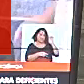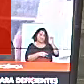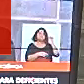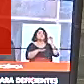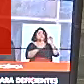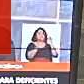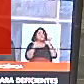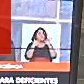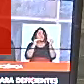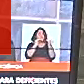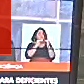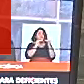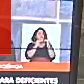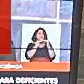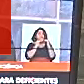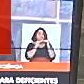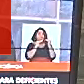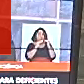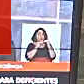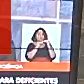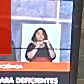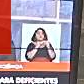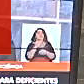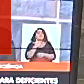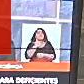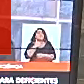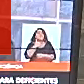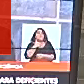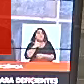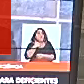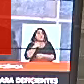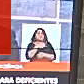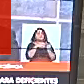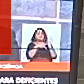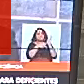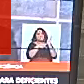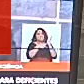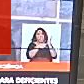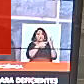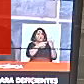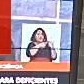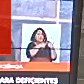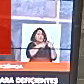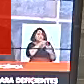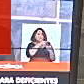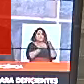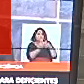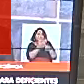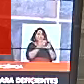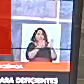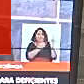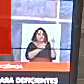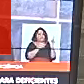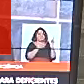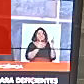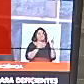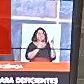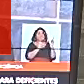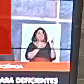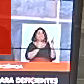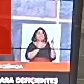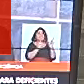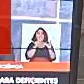não deveria ficar a cargo do Sindipasse a emissão dessas carteirinhas, sabe? Como um documento